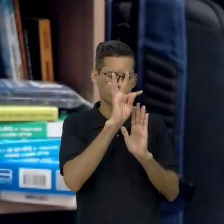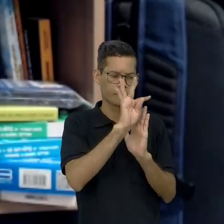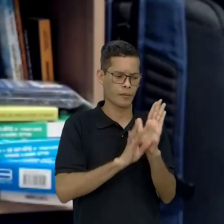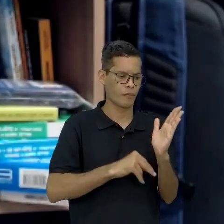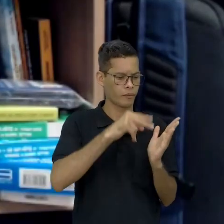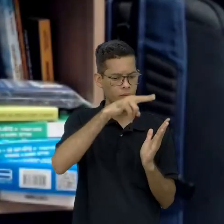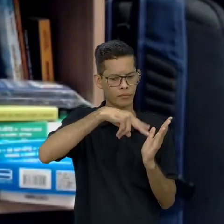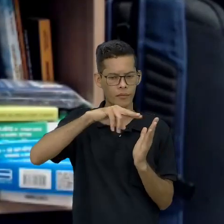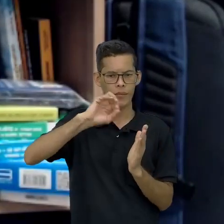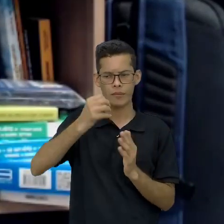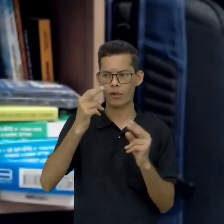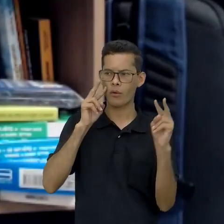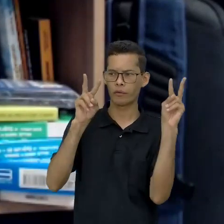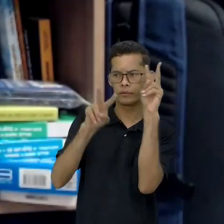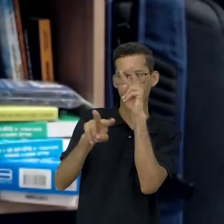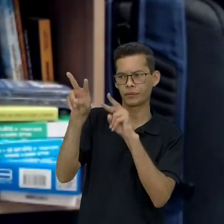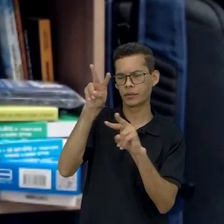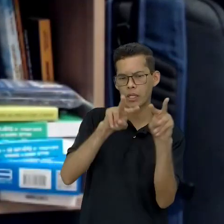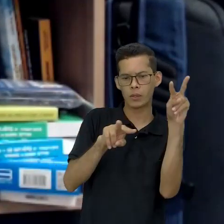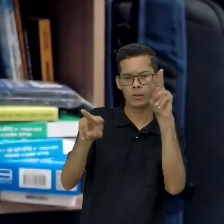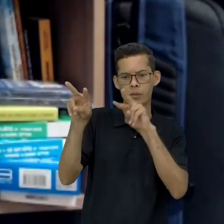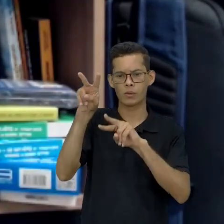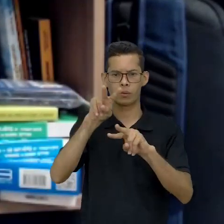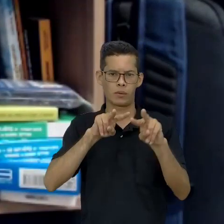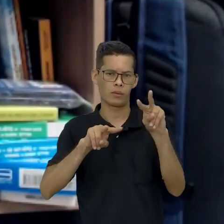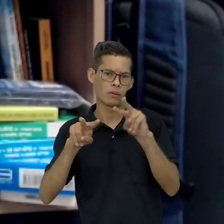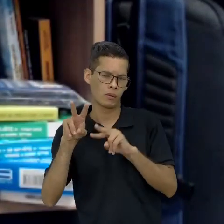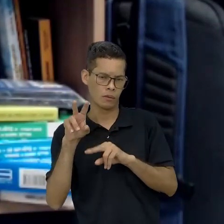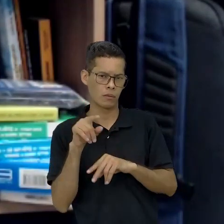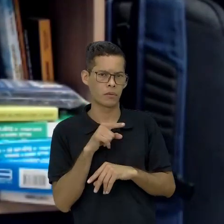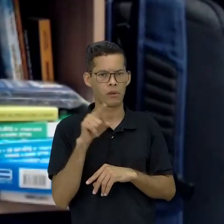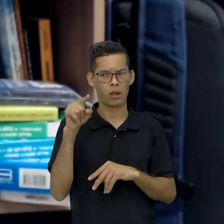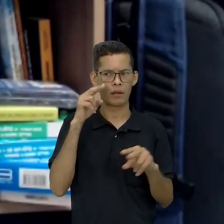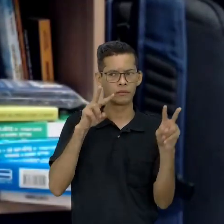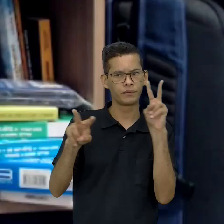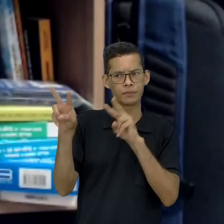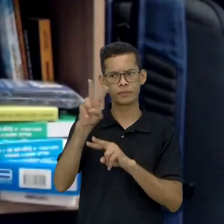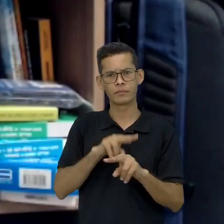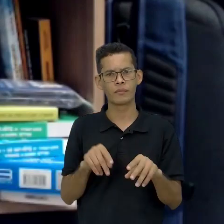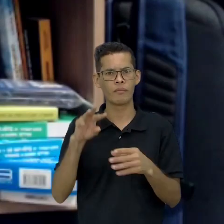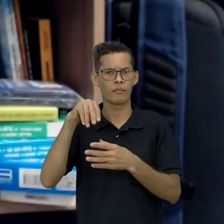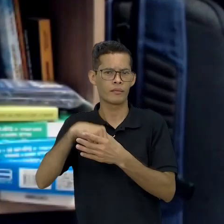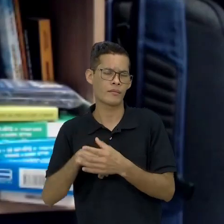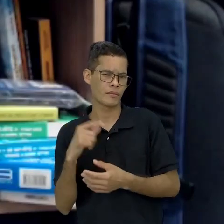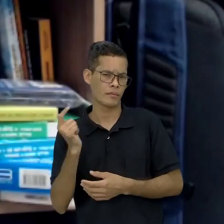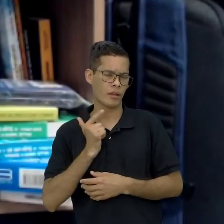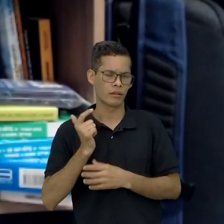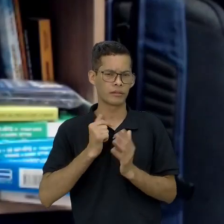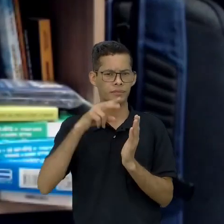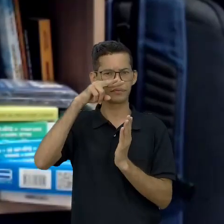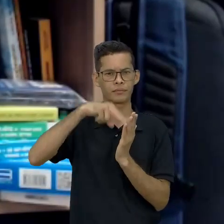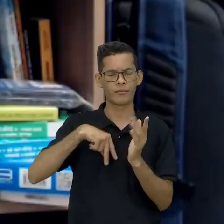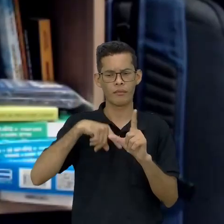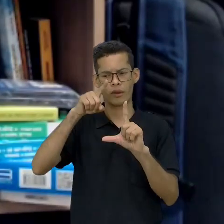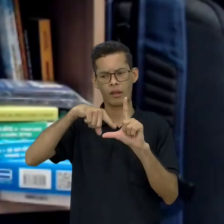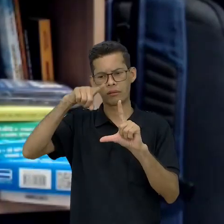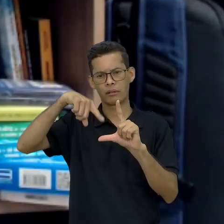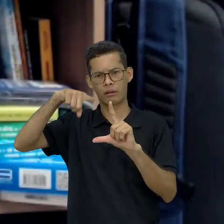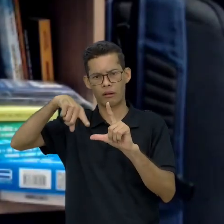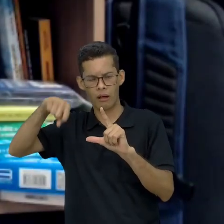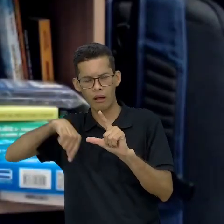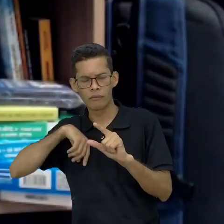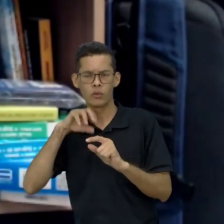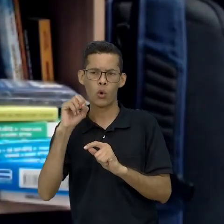textual, visual, né, que aí a visual entra a pictórica, né, a leitura de gráficos